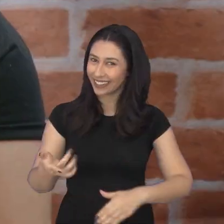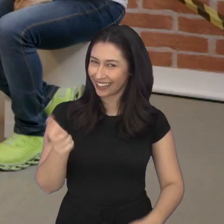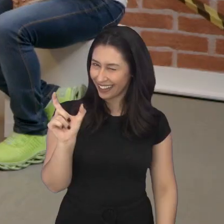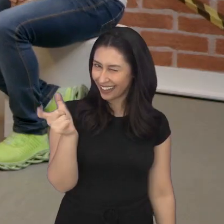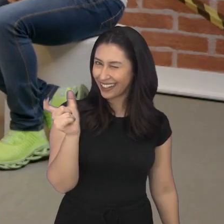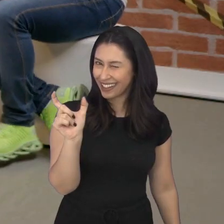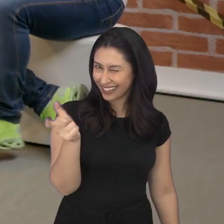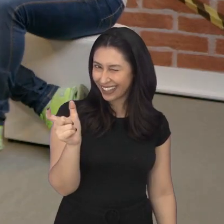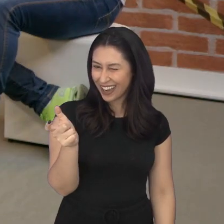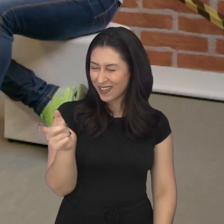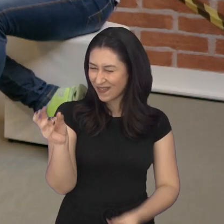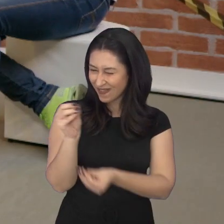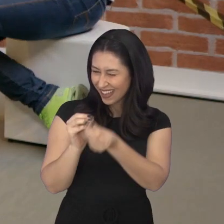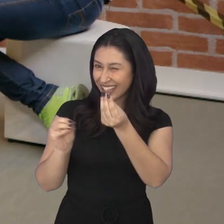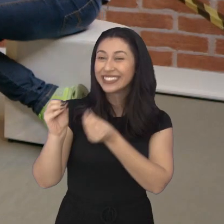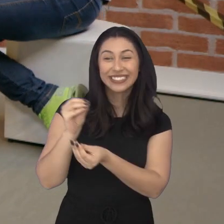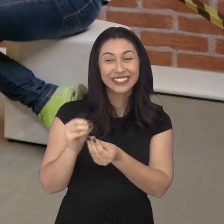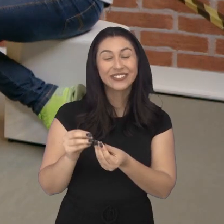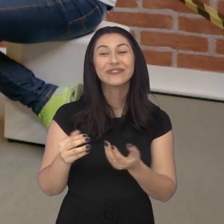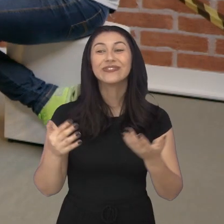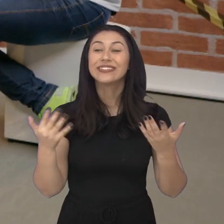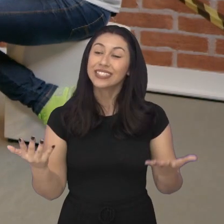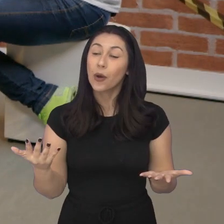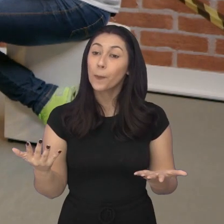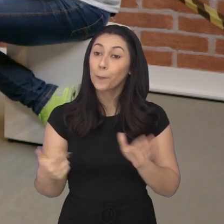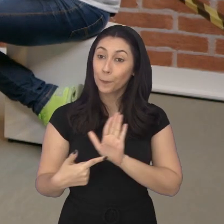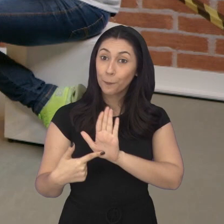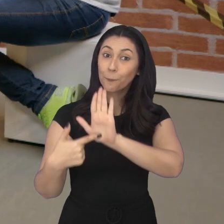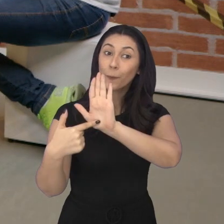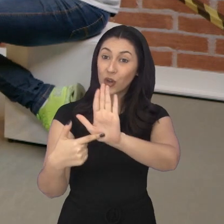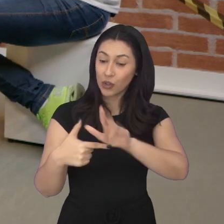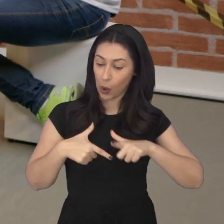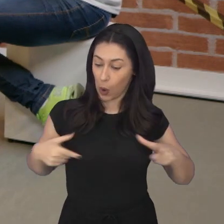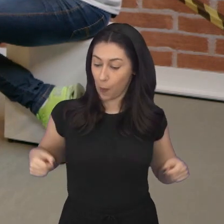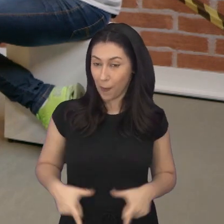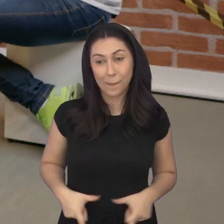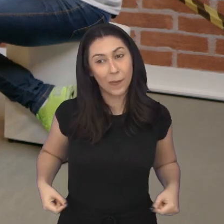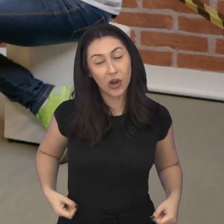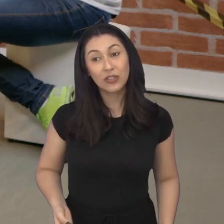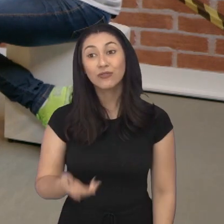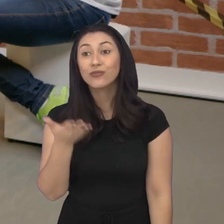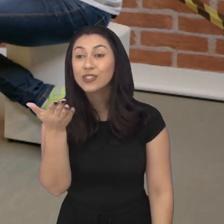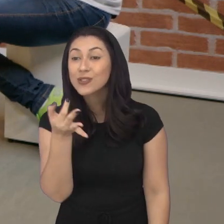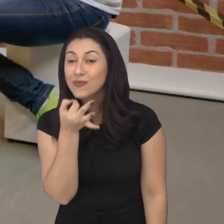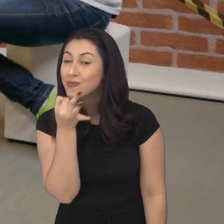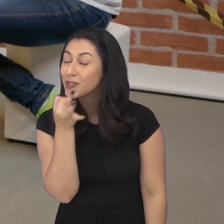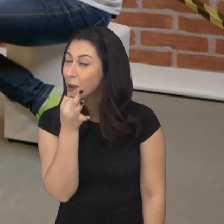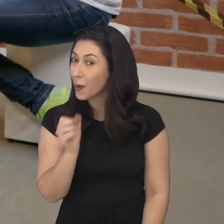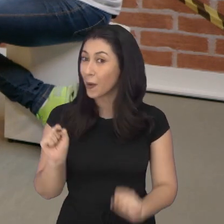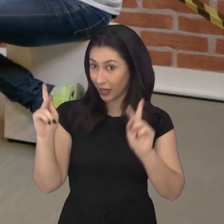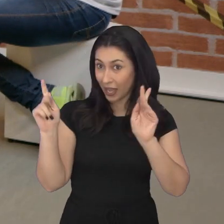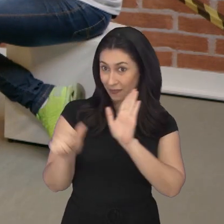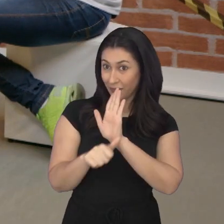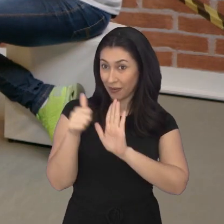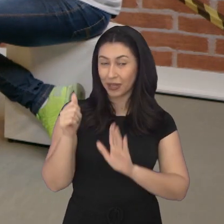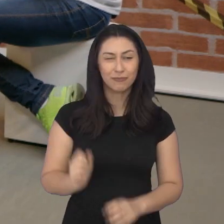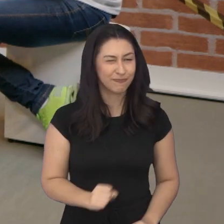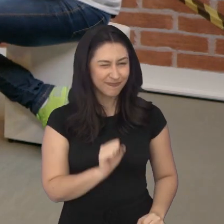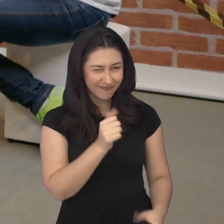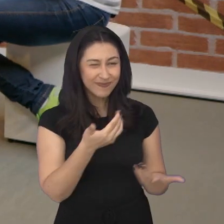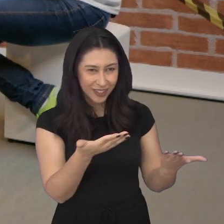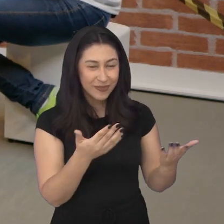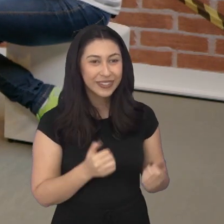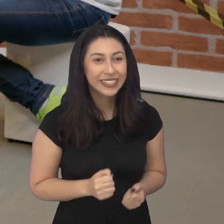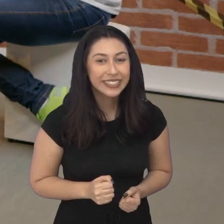Piscina. Fabiola, então é o seguinte, vamos mostrar aqui os trajes e a gente quer a sua opinião. Exato. Vamos lá para primeiro? Bora. Vamos